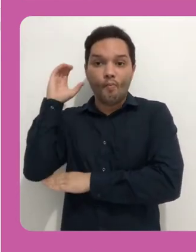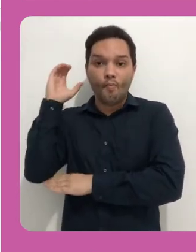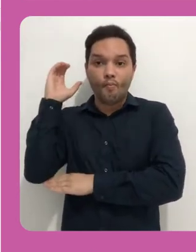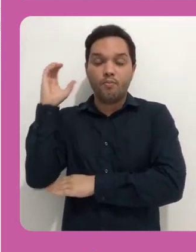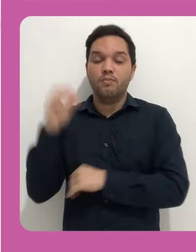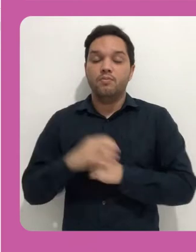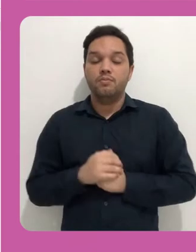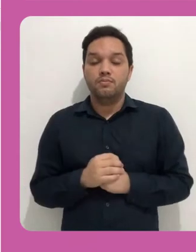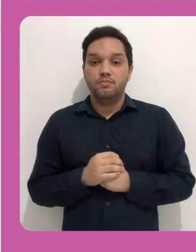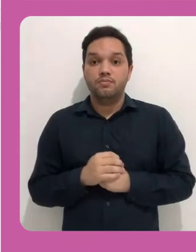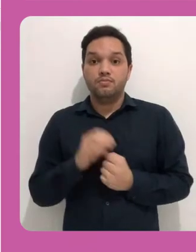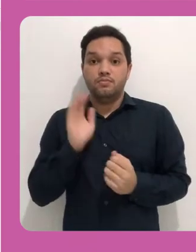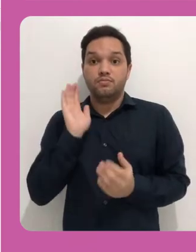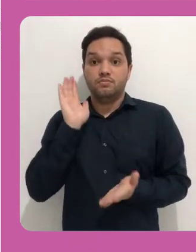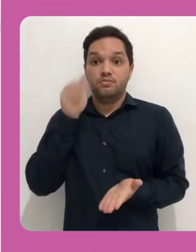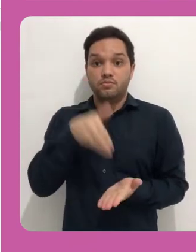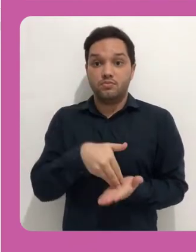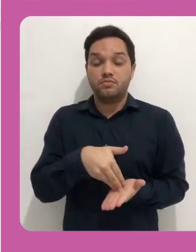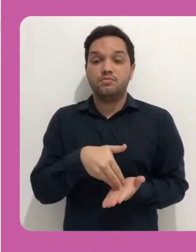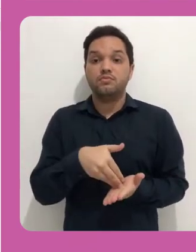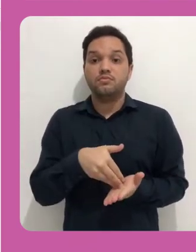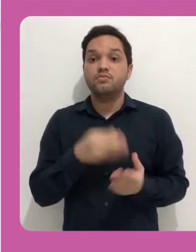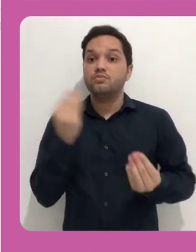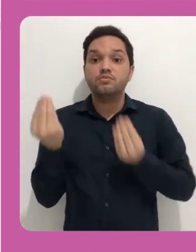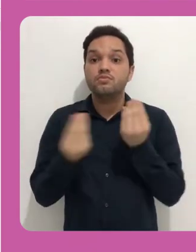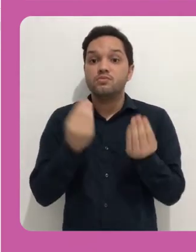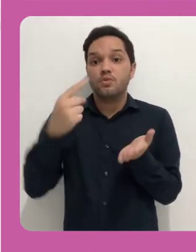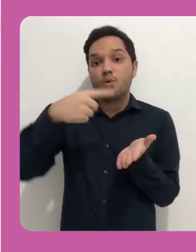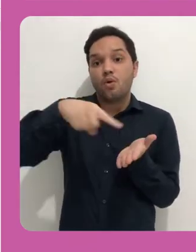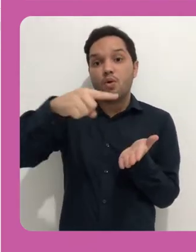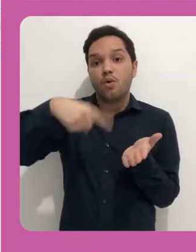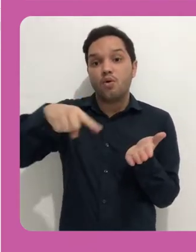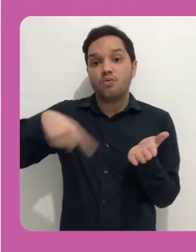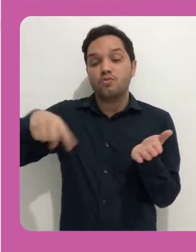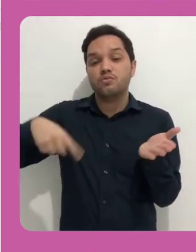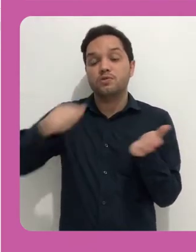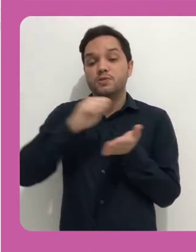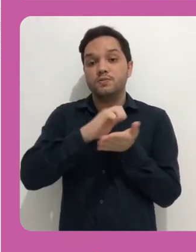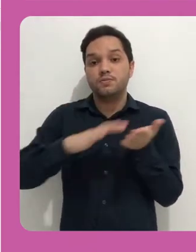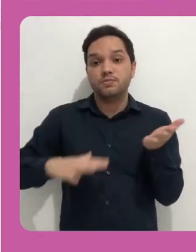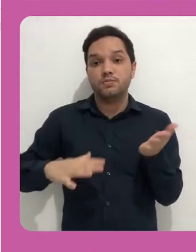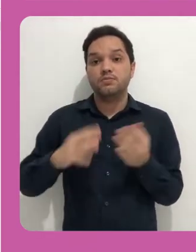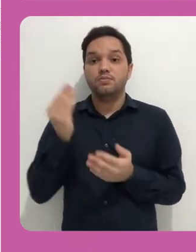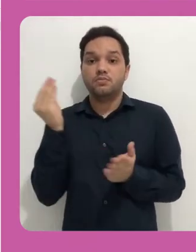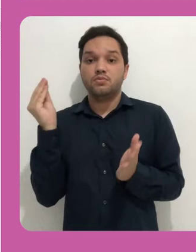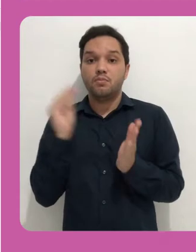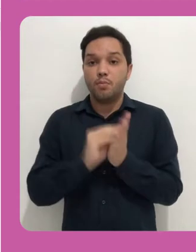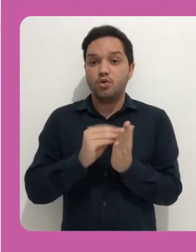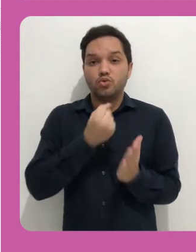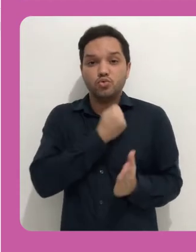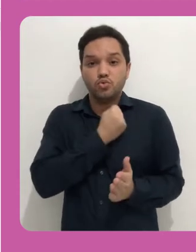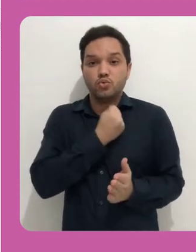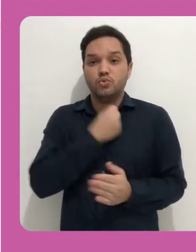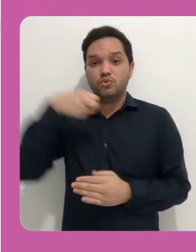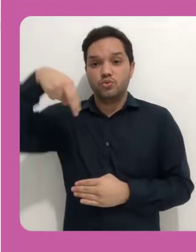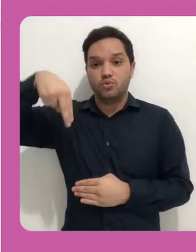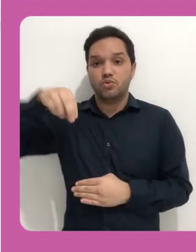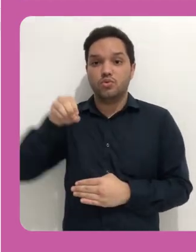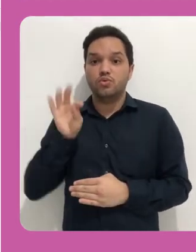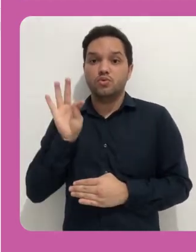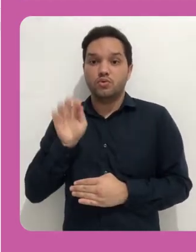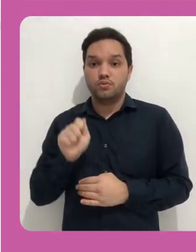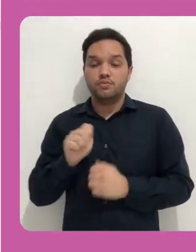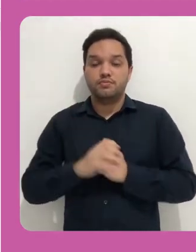né? Dá notas a essas tarefas. Vou acrescentar para vocês aqui também